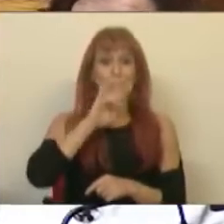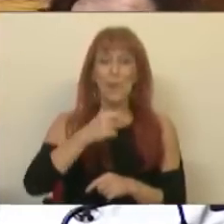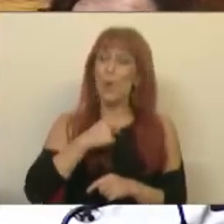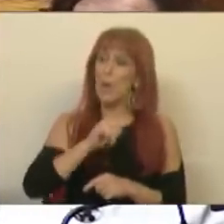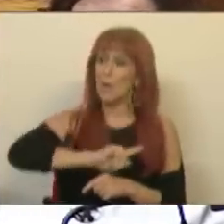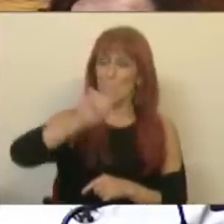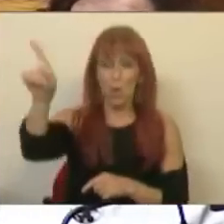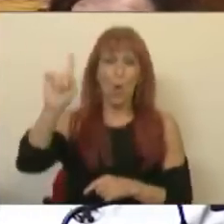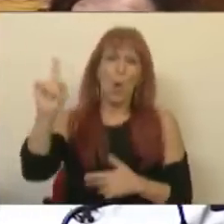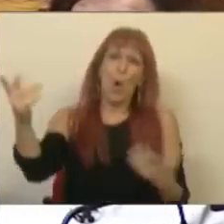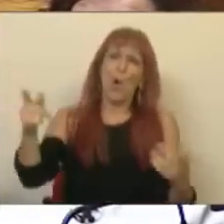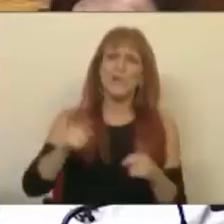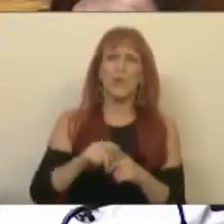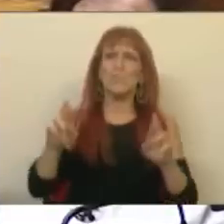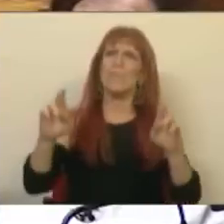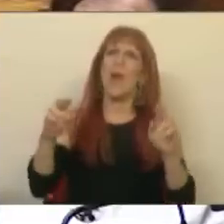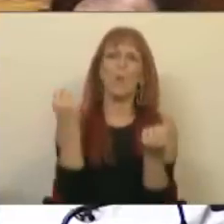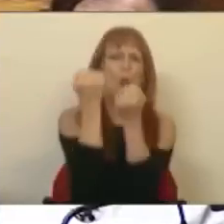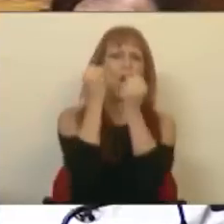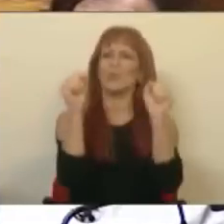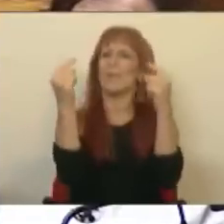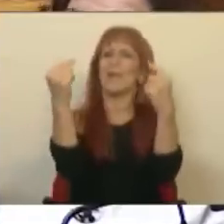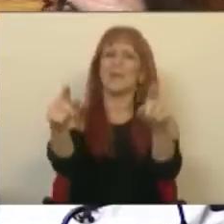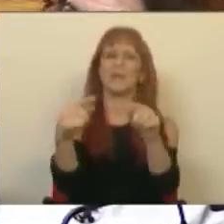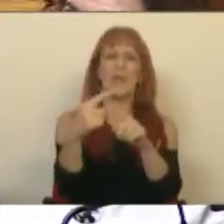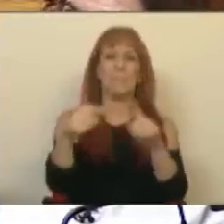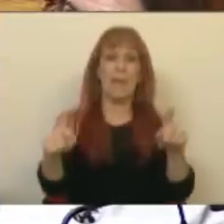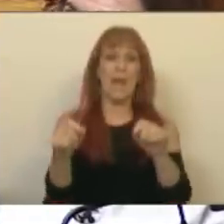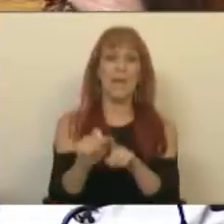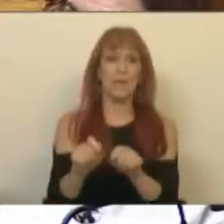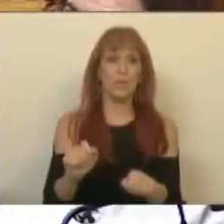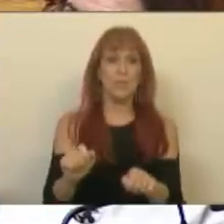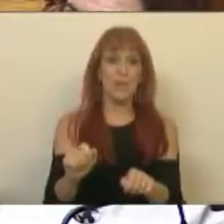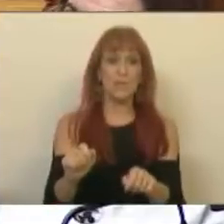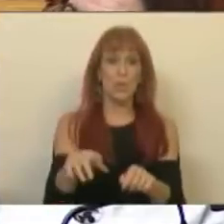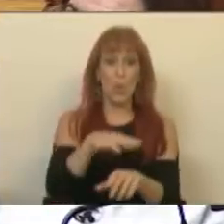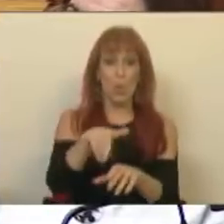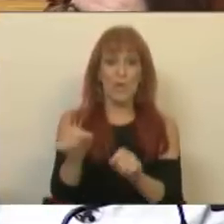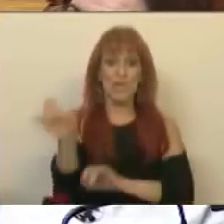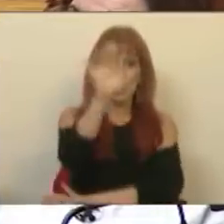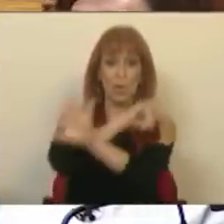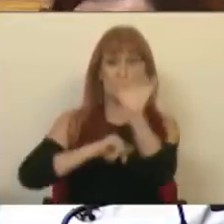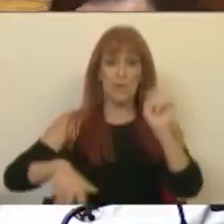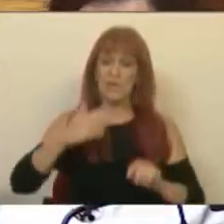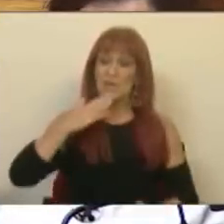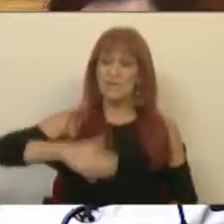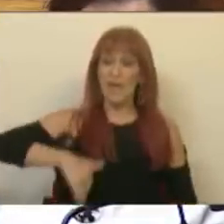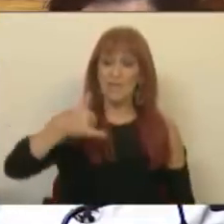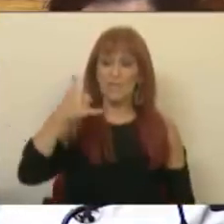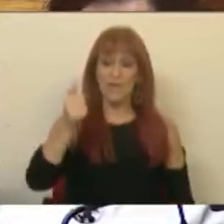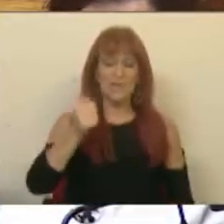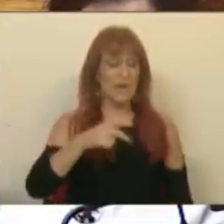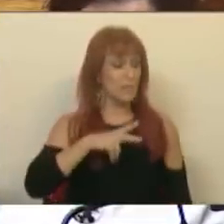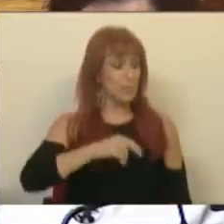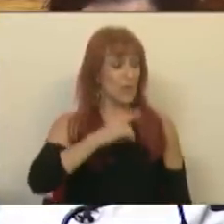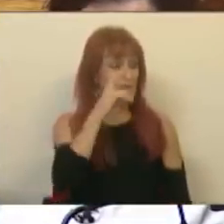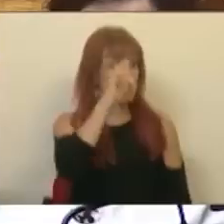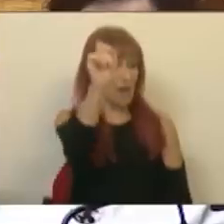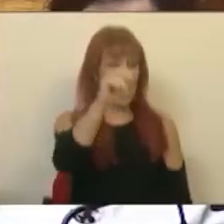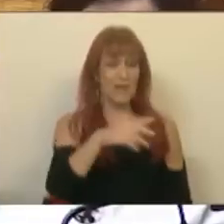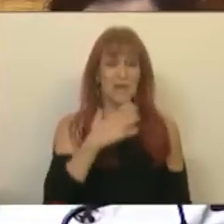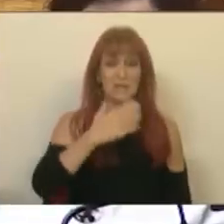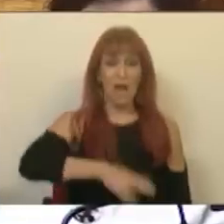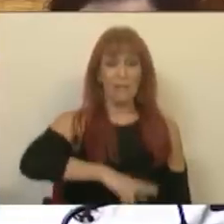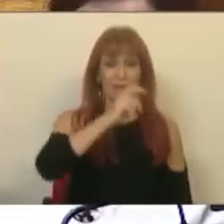atingir aquilo que é a expiração da autonomia na média a média no contexto europeu a de 25 anos em Portugal as pessoas saem em média